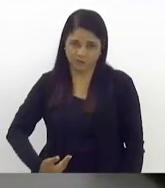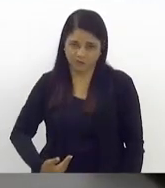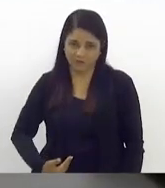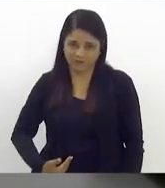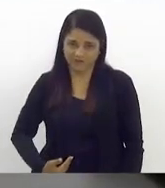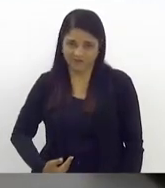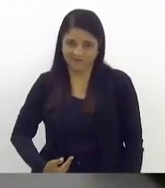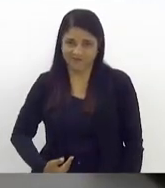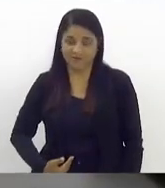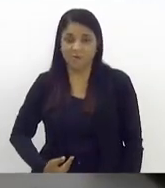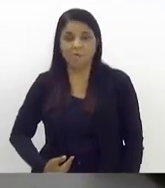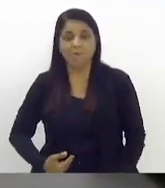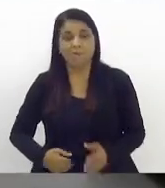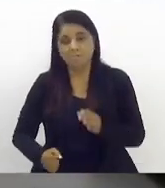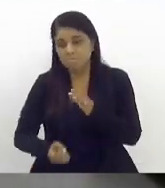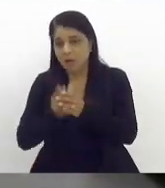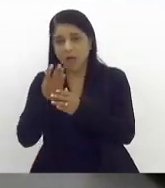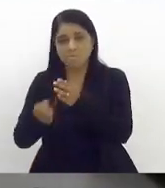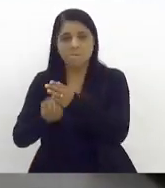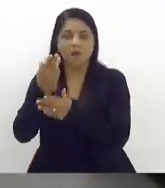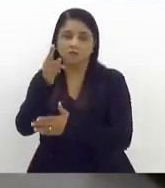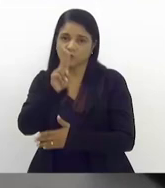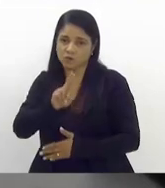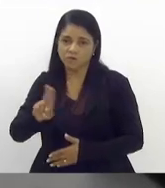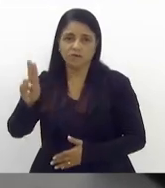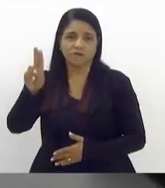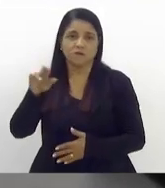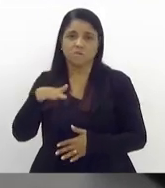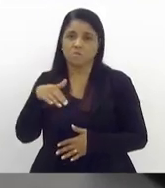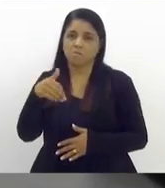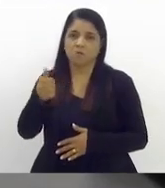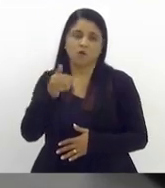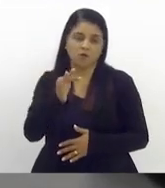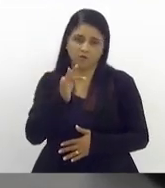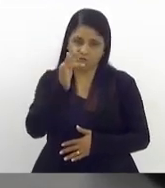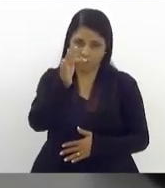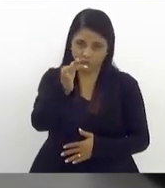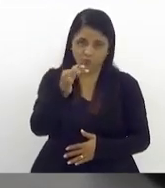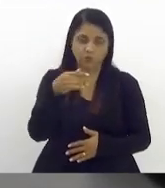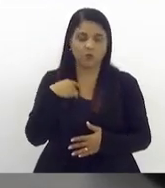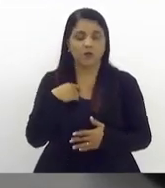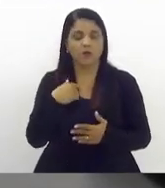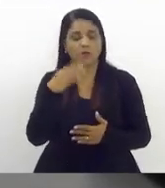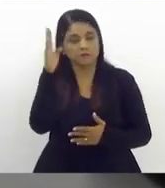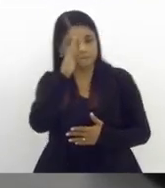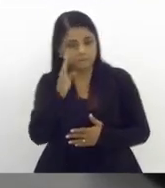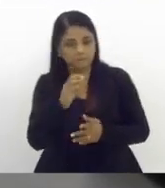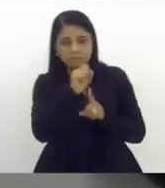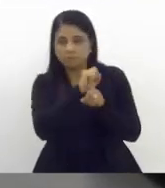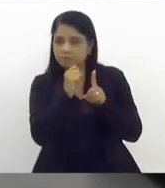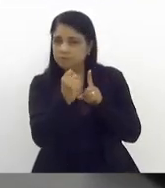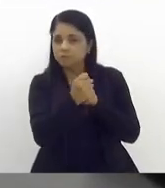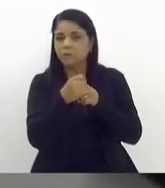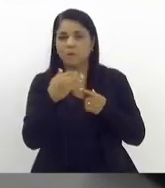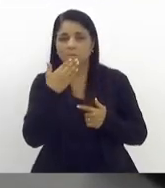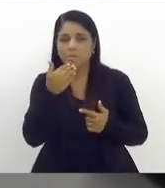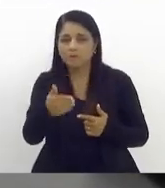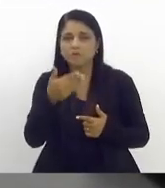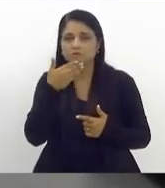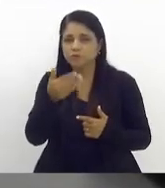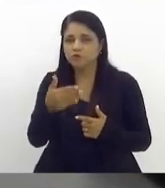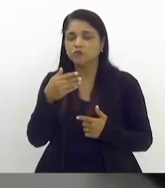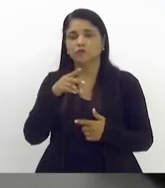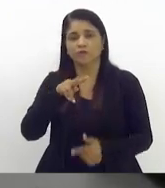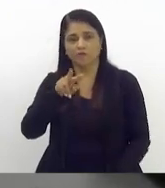universidade, melhor. A gente tem demanda na sociedade brasileira, né? A demanda é grande por vagas na universidade, no